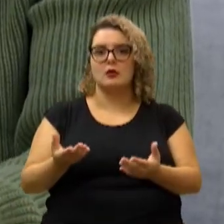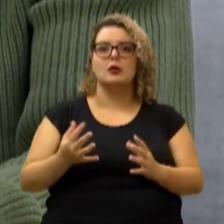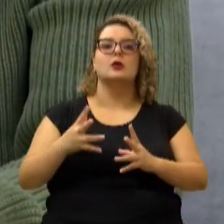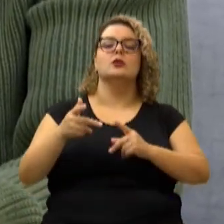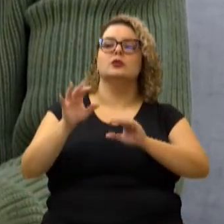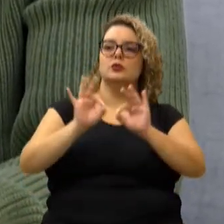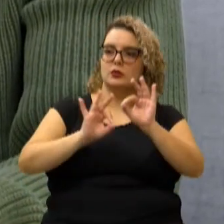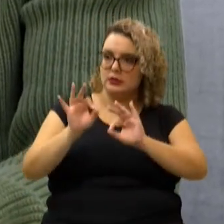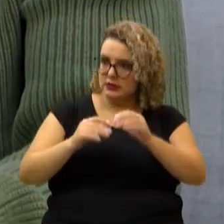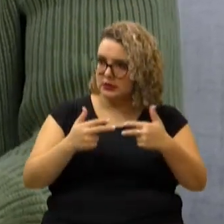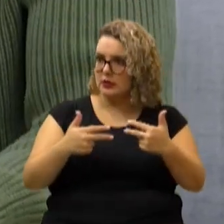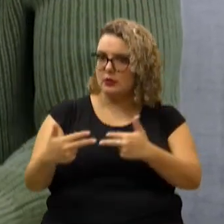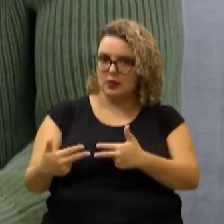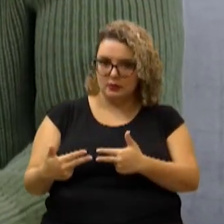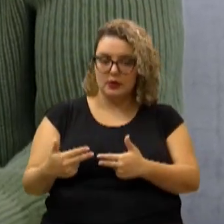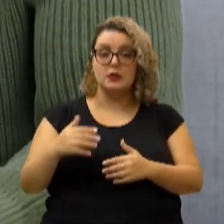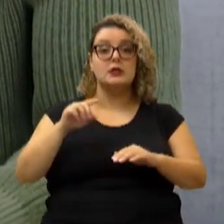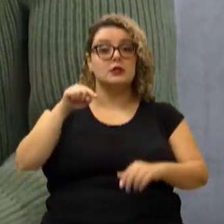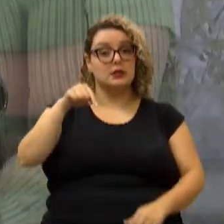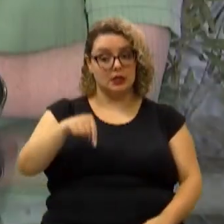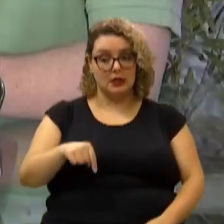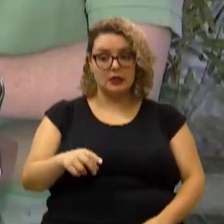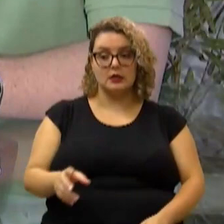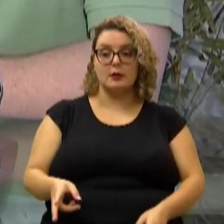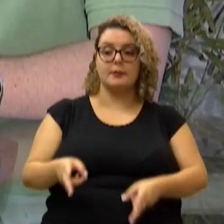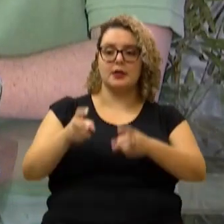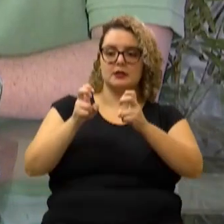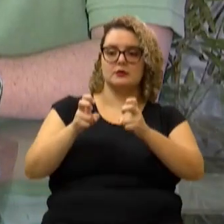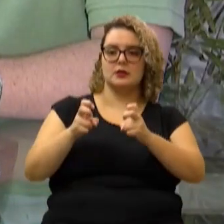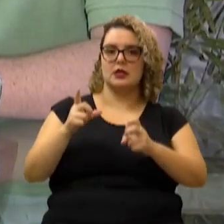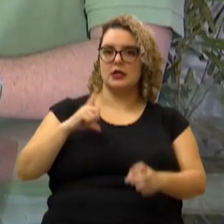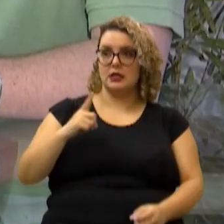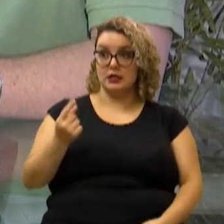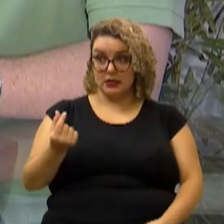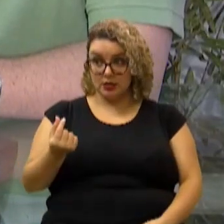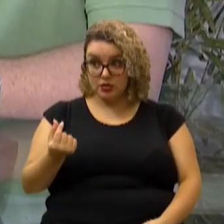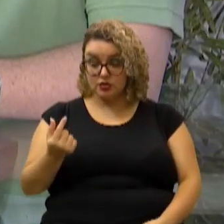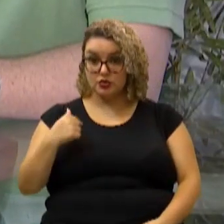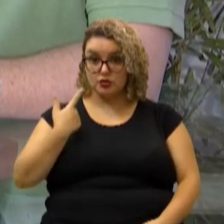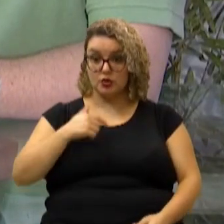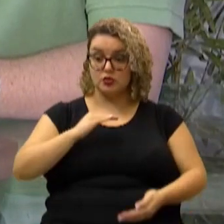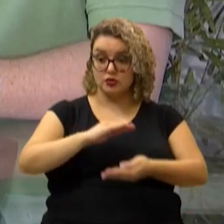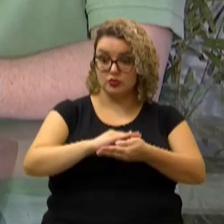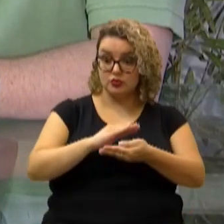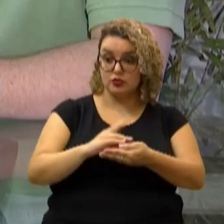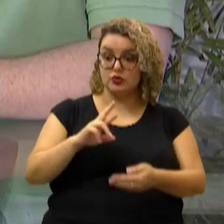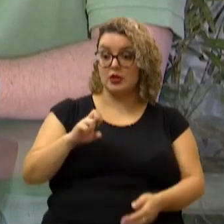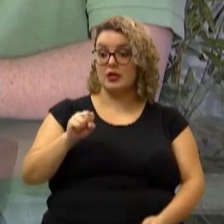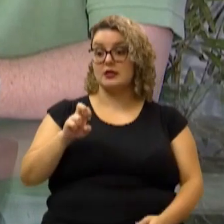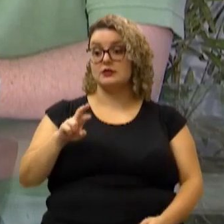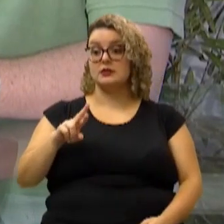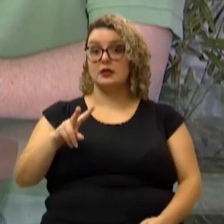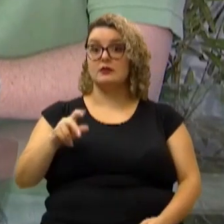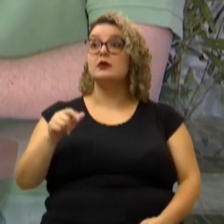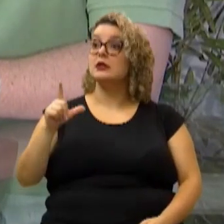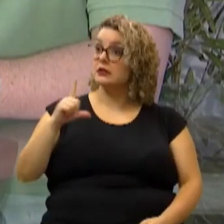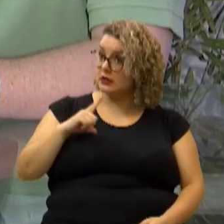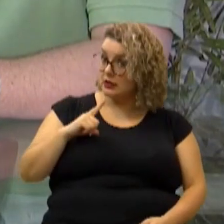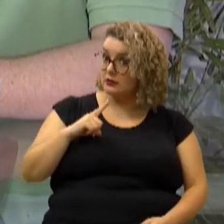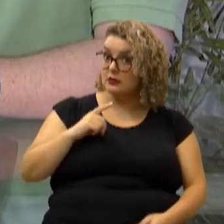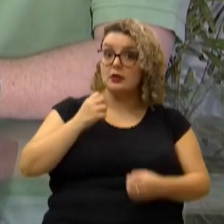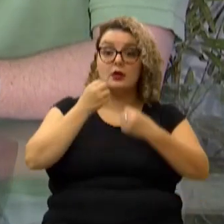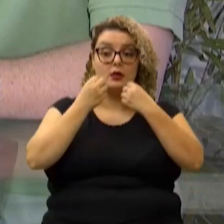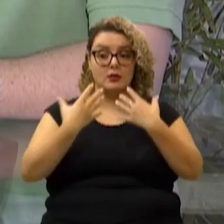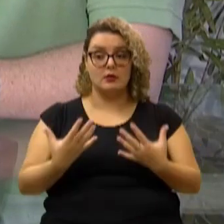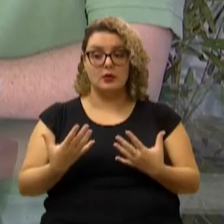fica fazer toda essa programação e a partir daí identificar tem dinheiro no nosso fundo de reserva tem